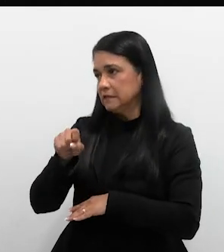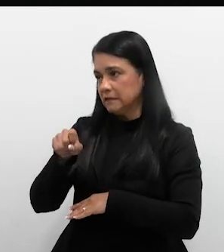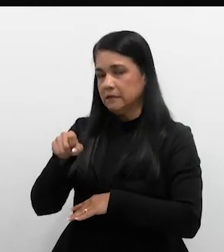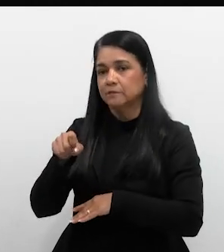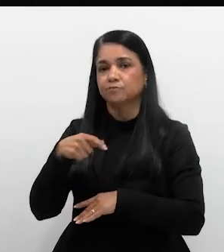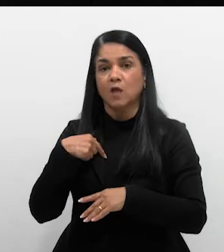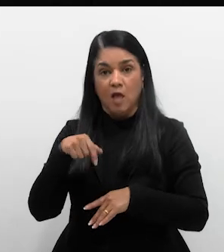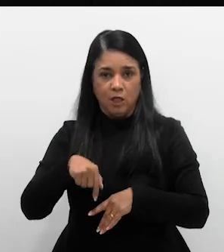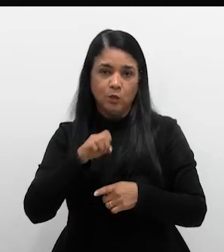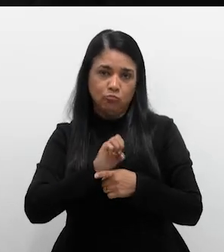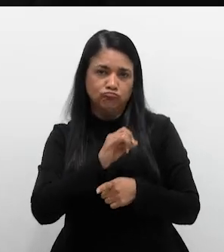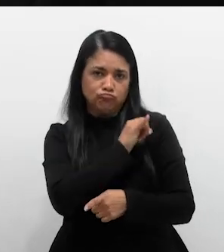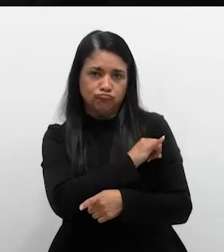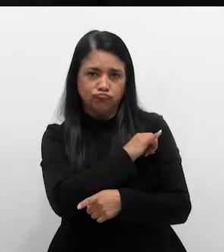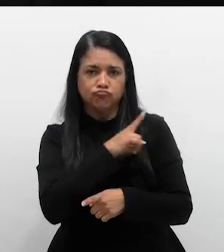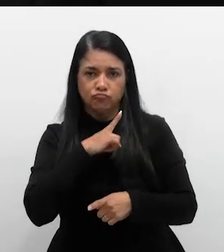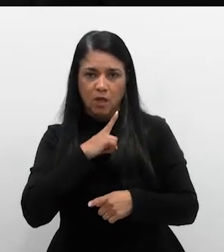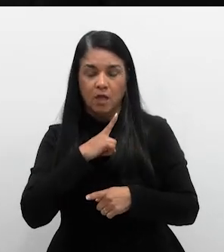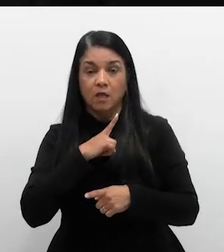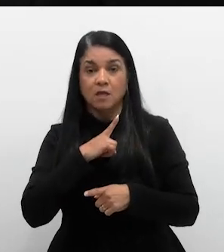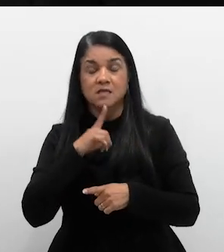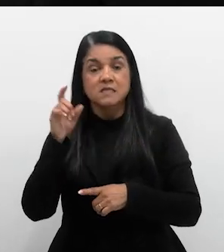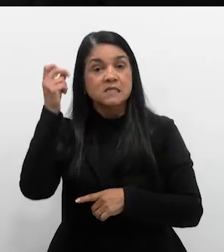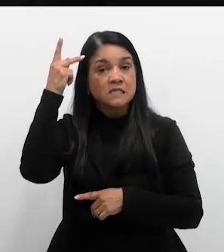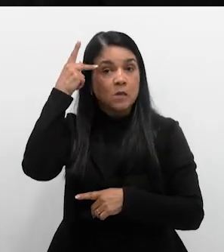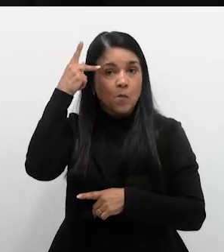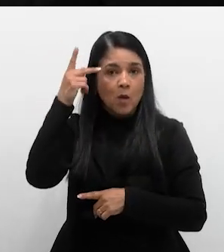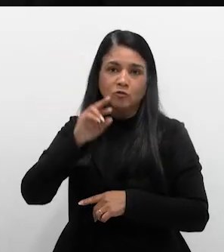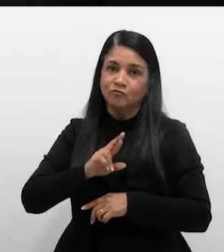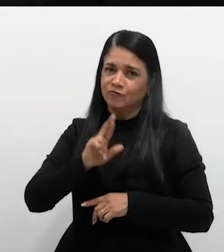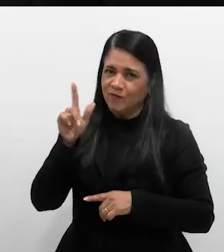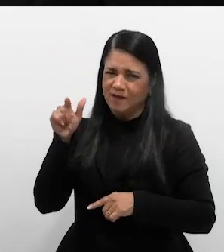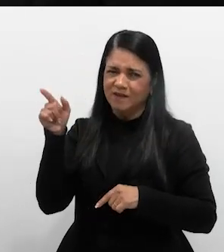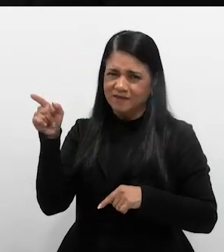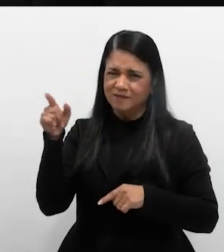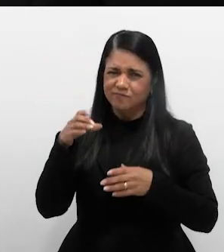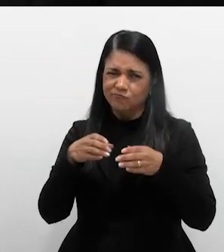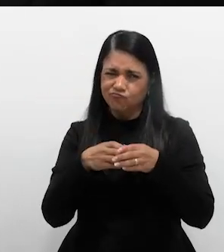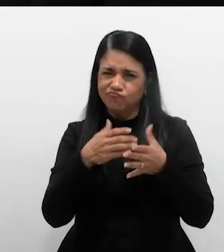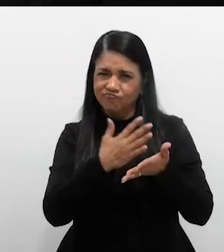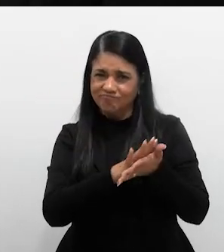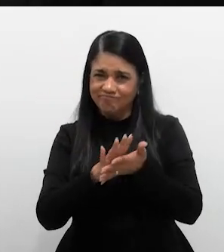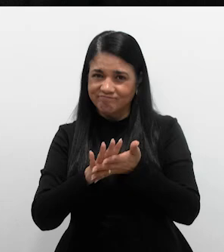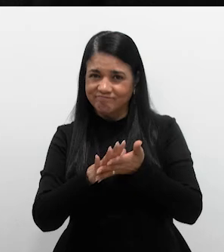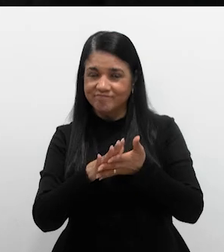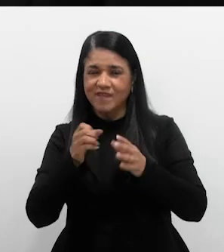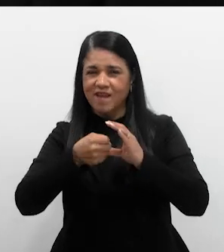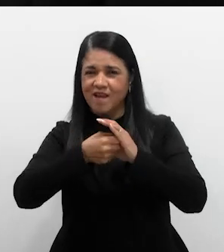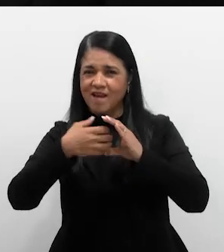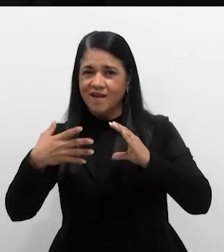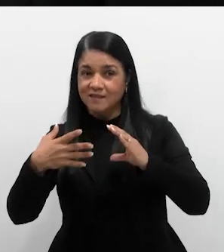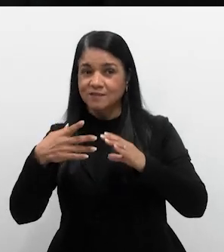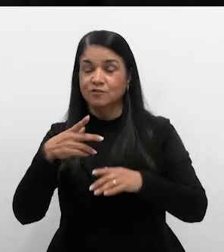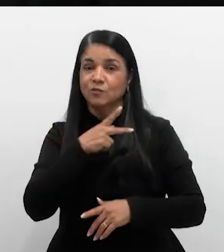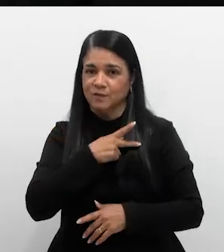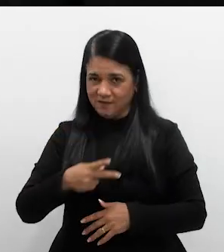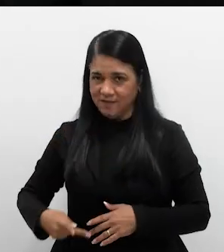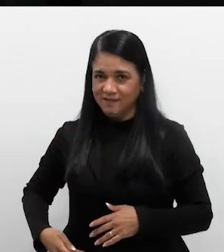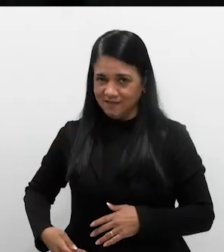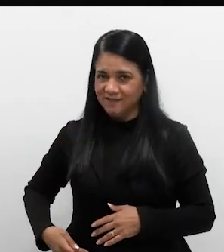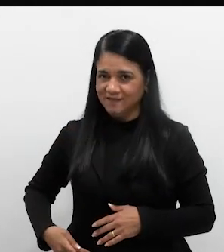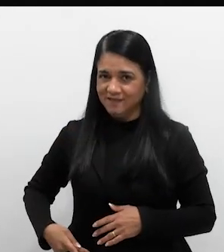né? sim. Pelo menos no Rio, né? Uhum. Em São Paulo é um pouco diferente, né? Sim, Acho que as escolas de São Paulo têm as características